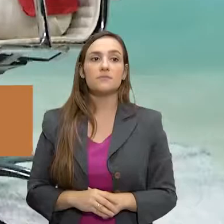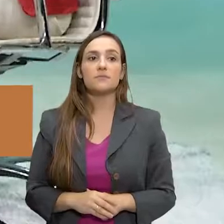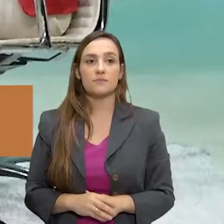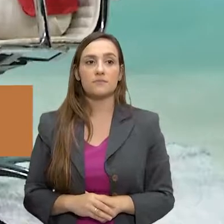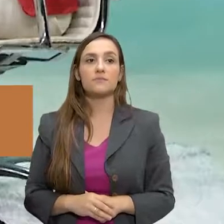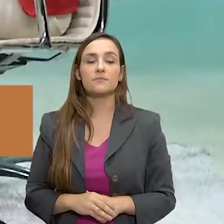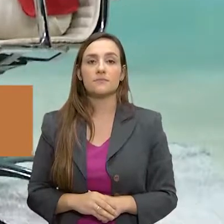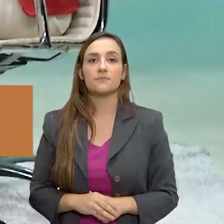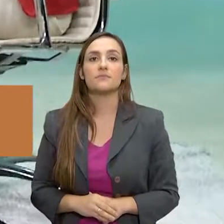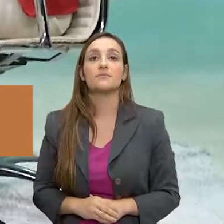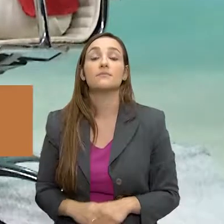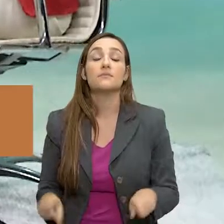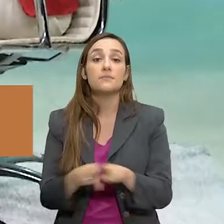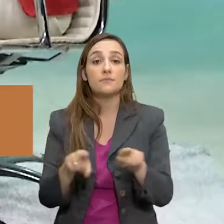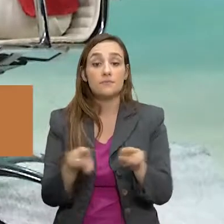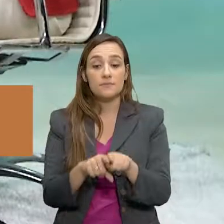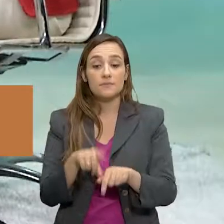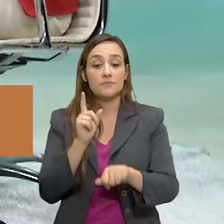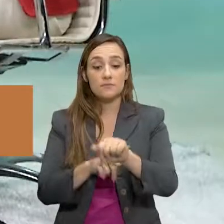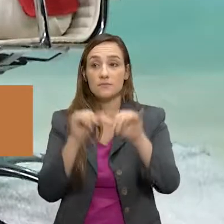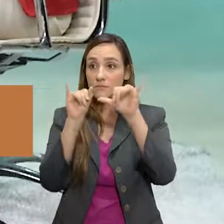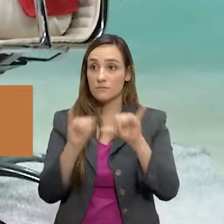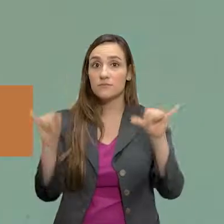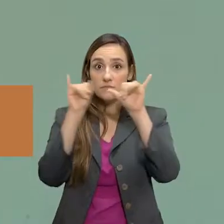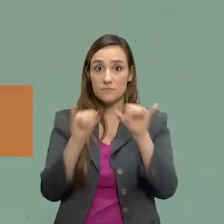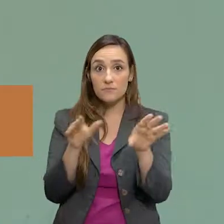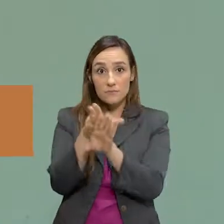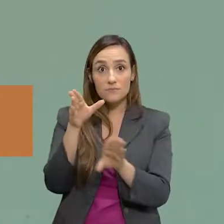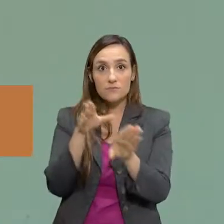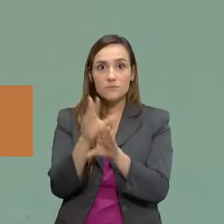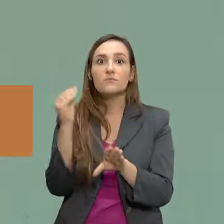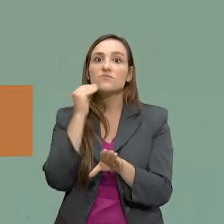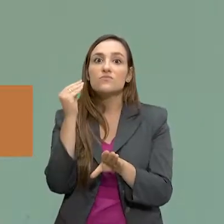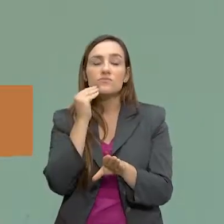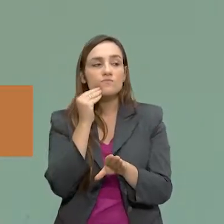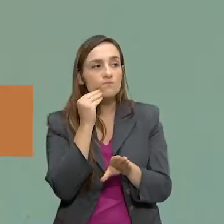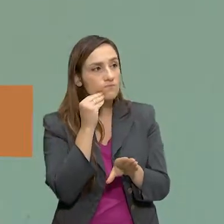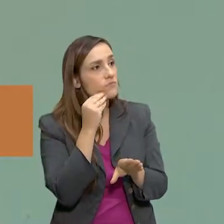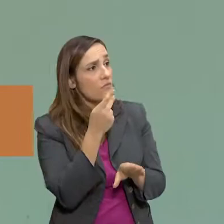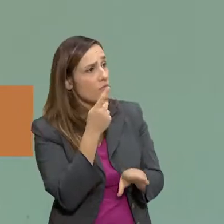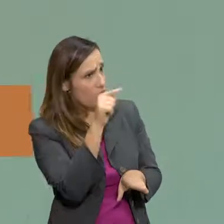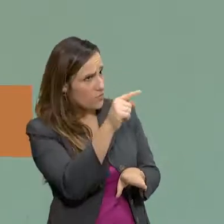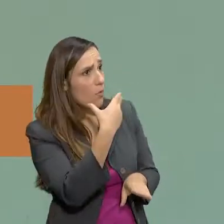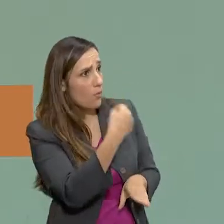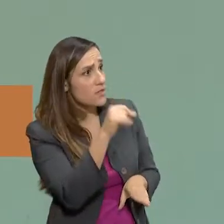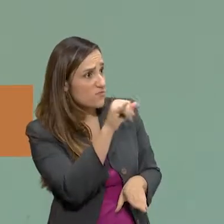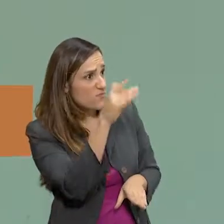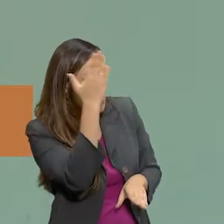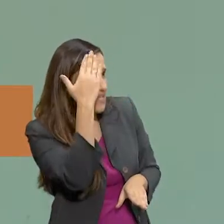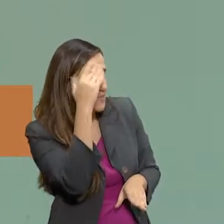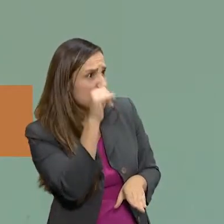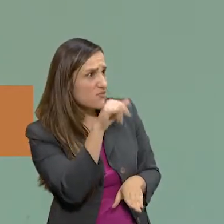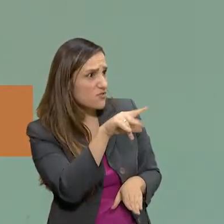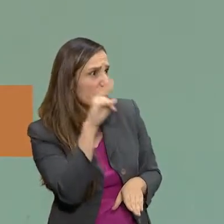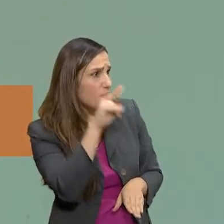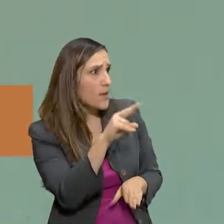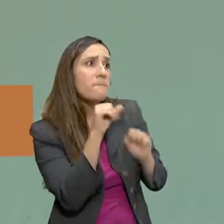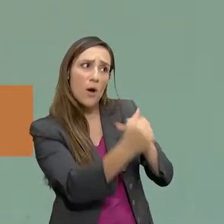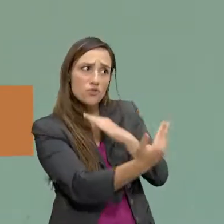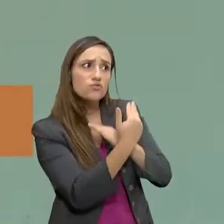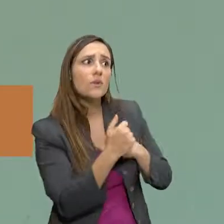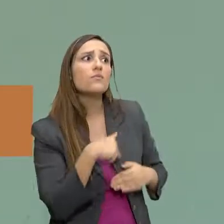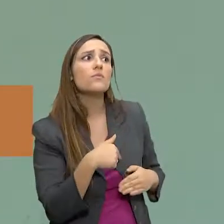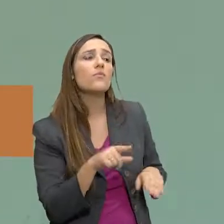Né? E a gente também tentou, durante a campanha nos terminais, com que os homens fossem nossos aliados. Então, a